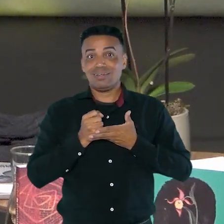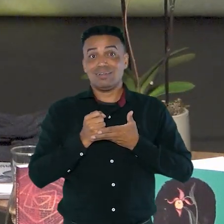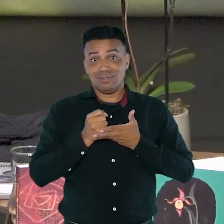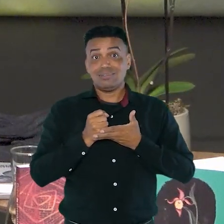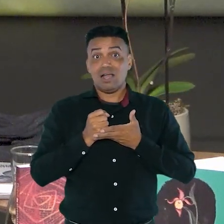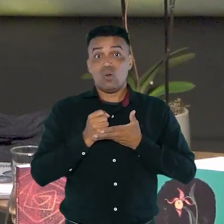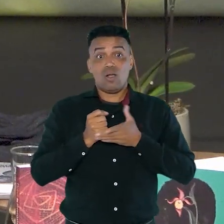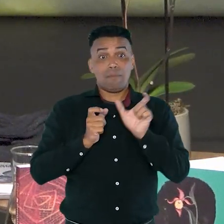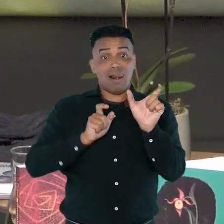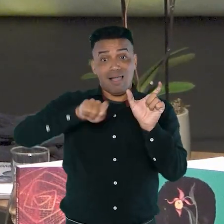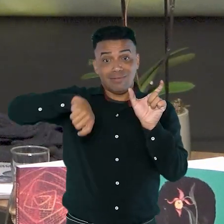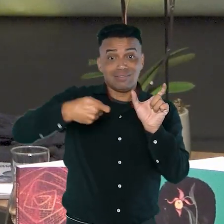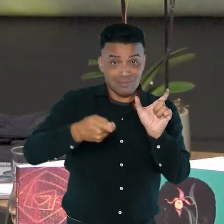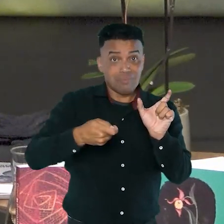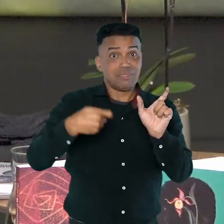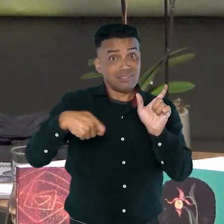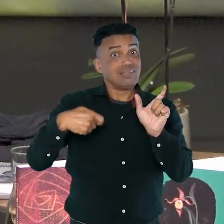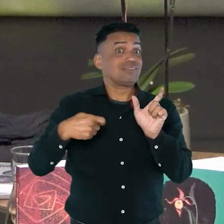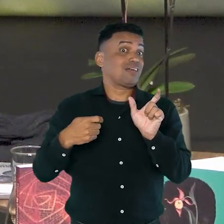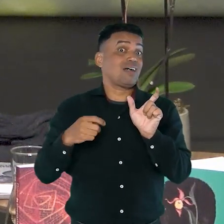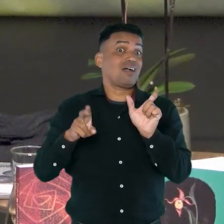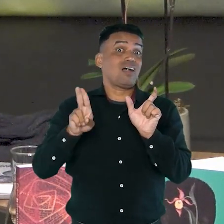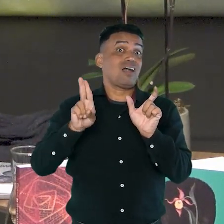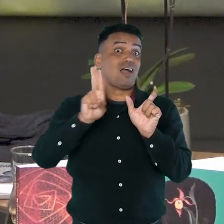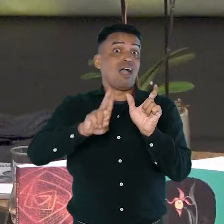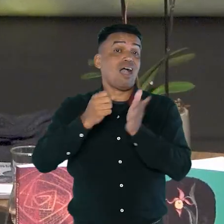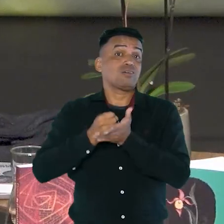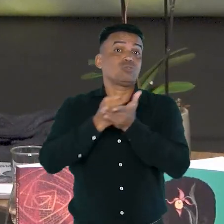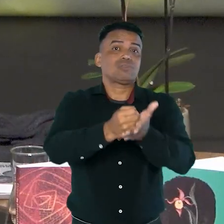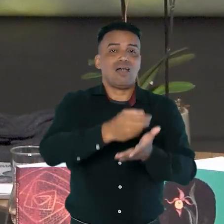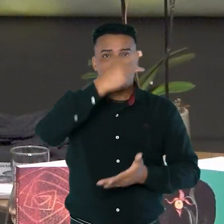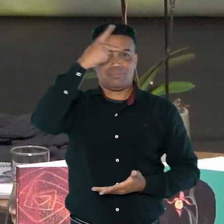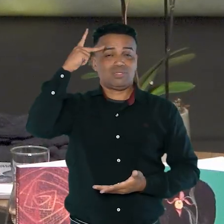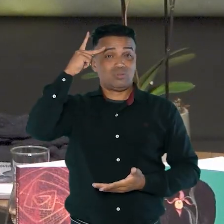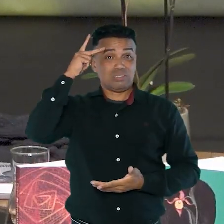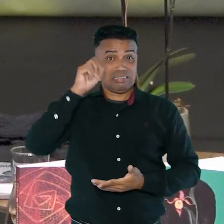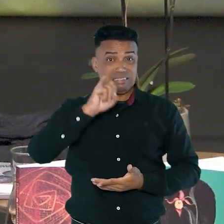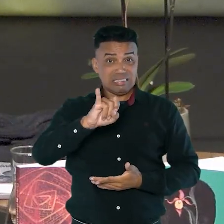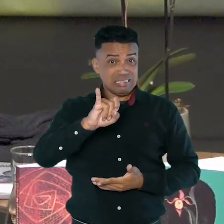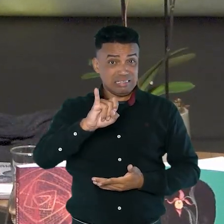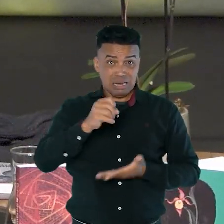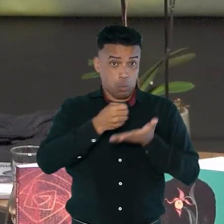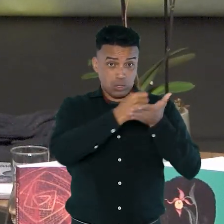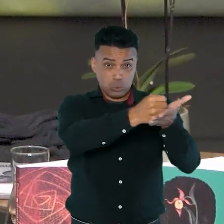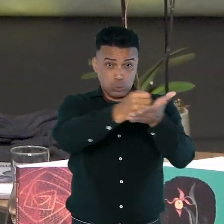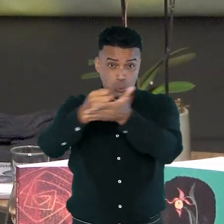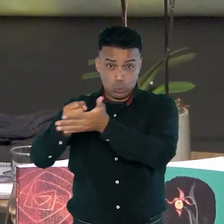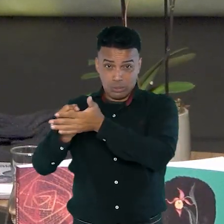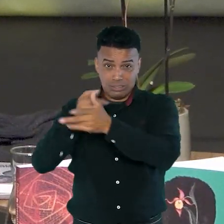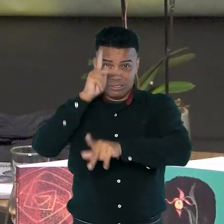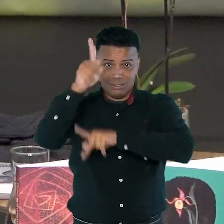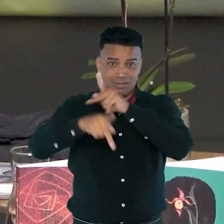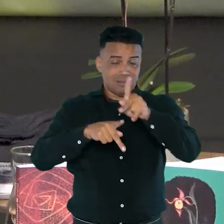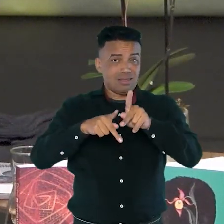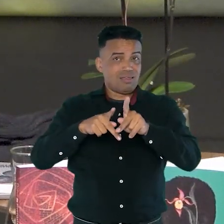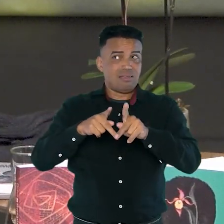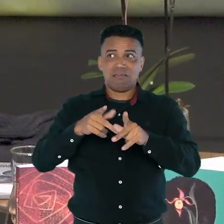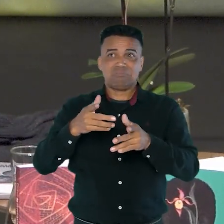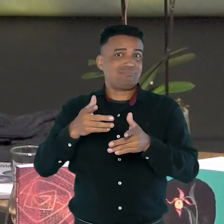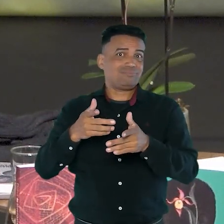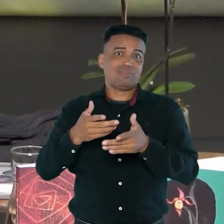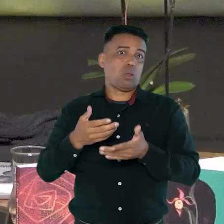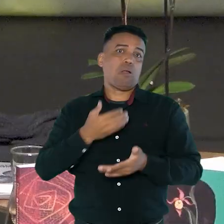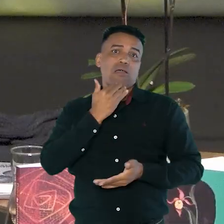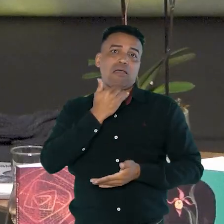palavras precisam ser úteis. E se ela não tiver utilidade para as pessoas, não vai ter para você. E eu não queria ser um poeta